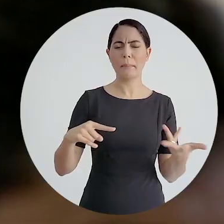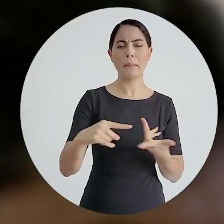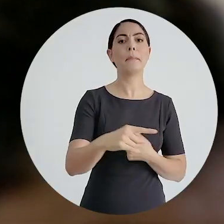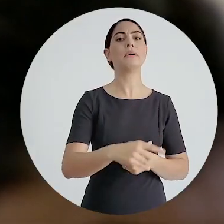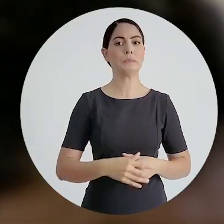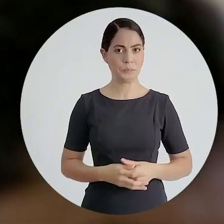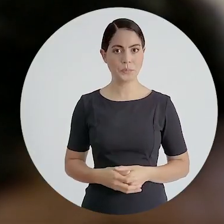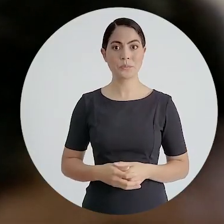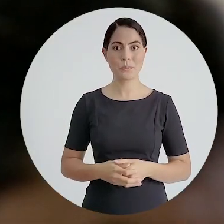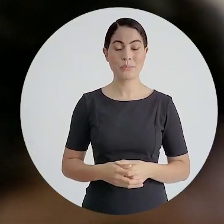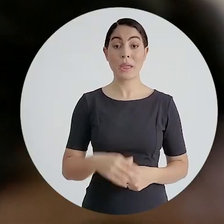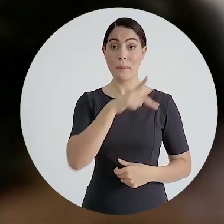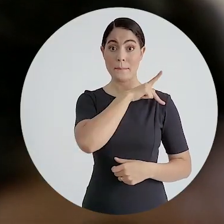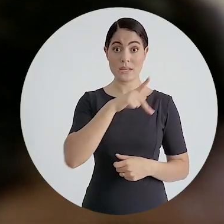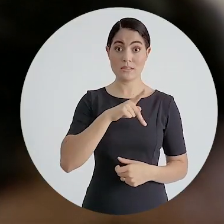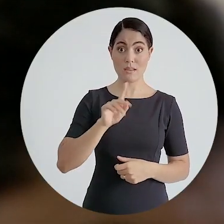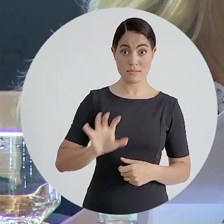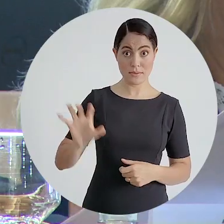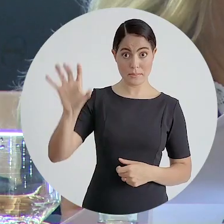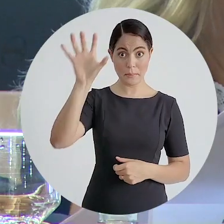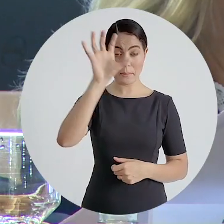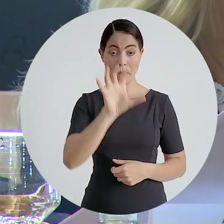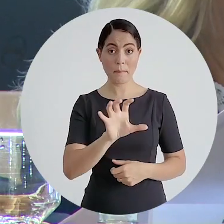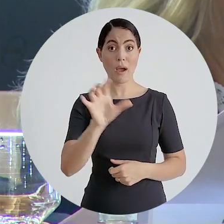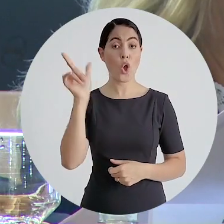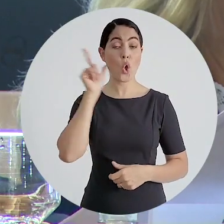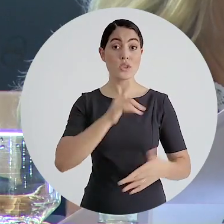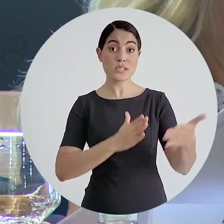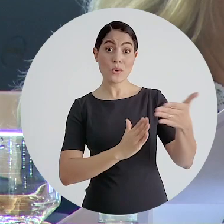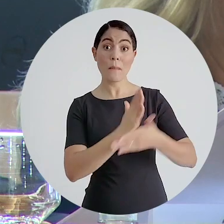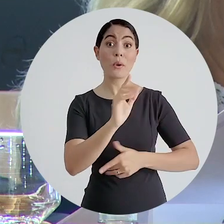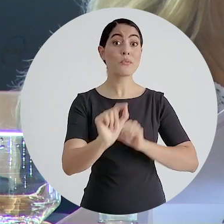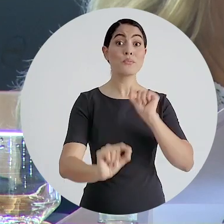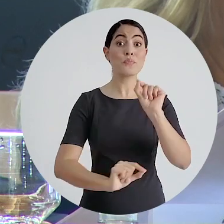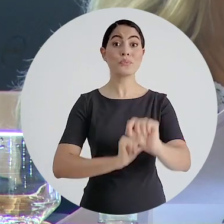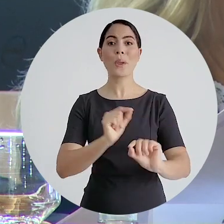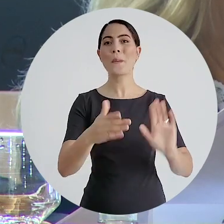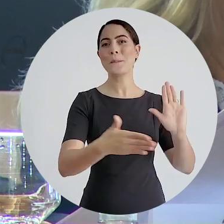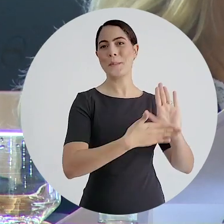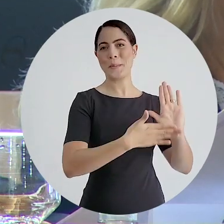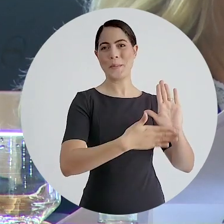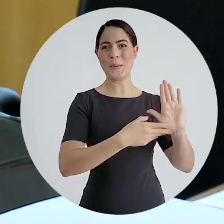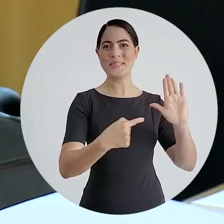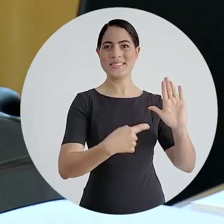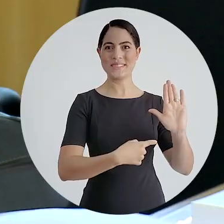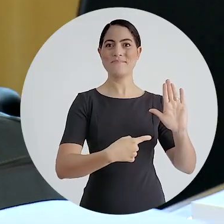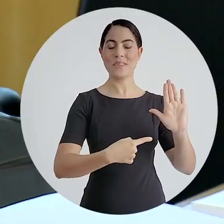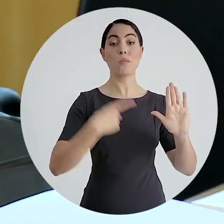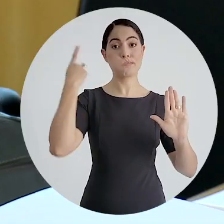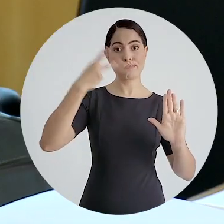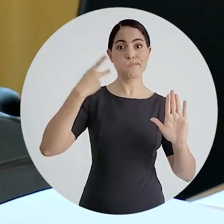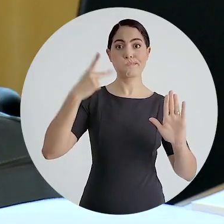diante. Os presidentes das seccionais também aprovaram a proposta que estabelece a